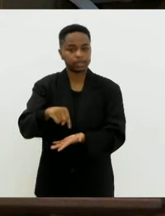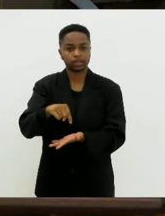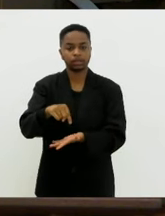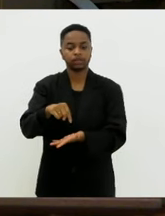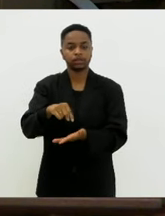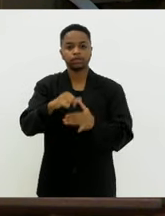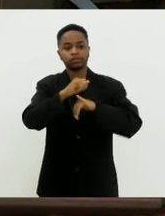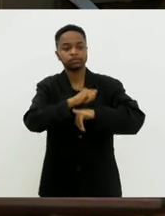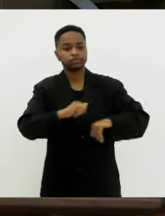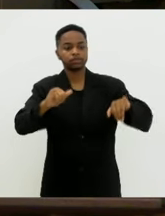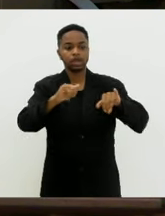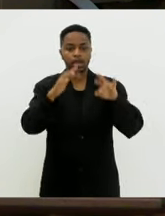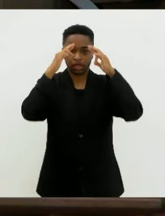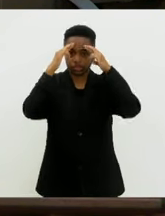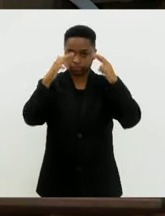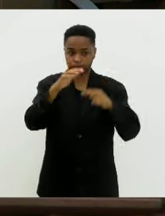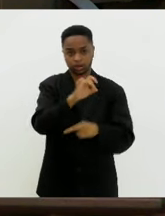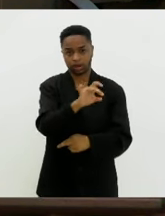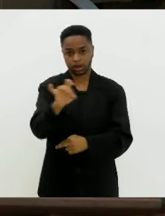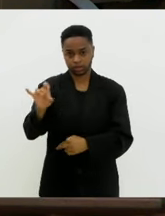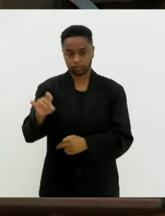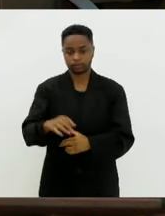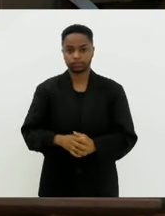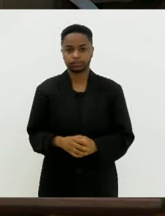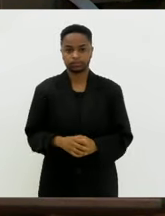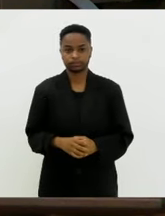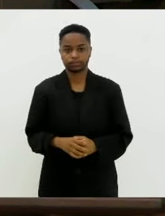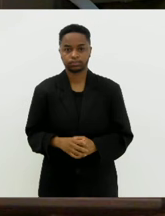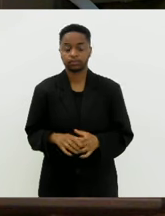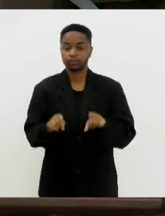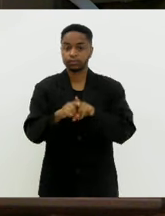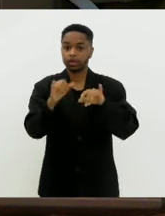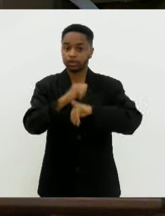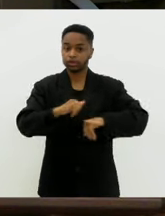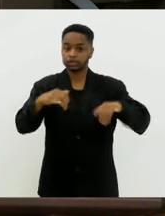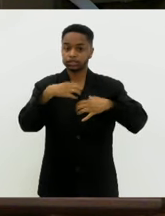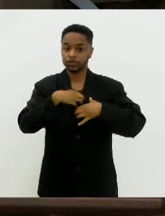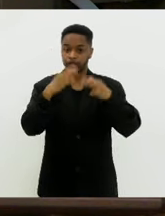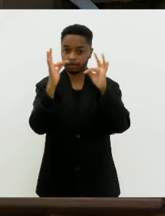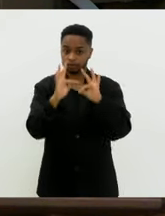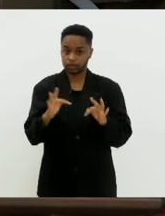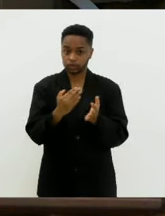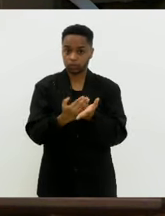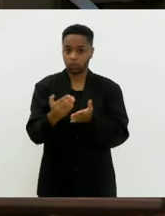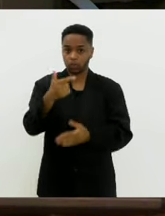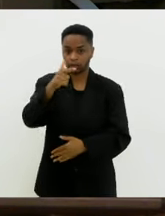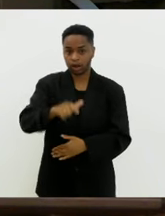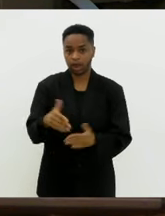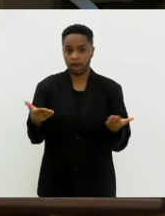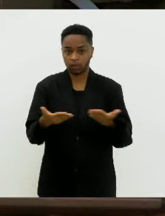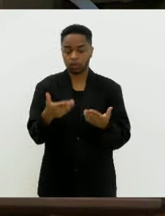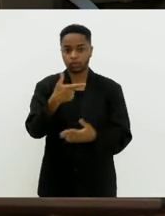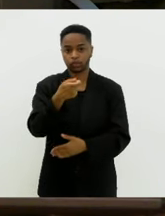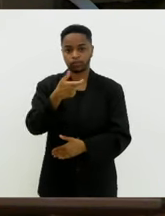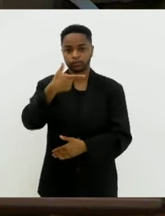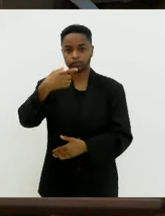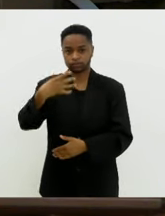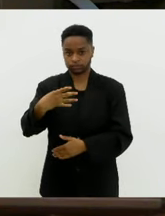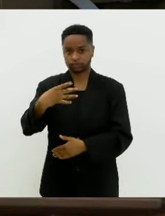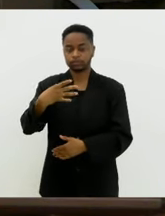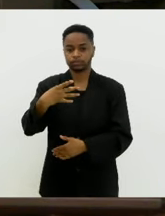de maneira respeitosa. Dizer que fico muito feliz em reabrir os trabalhos nesse ano de